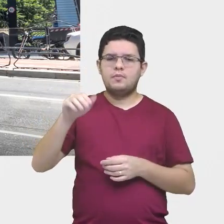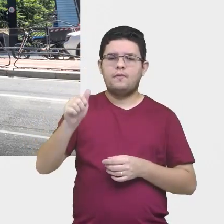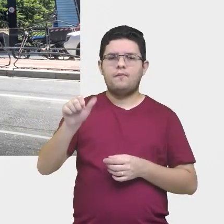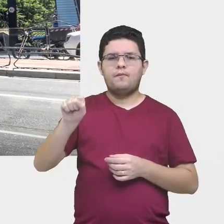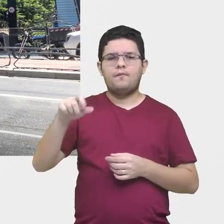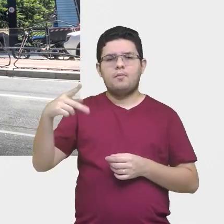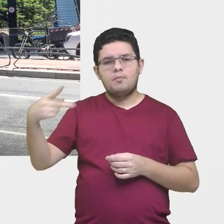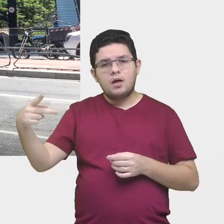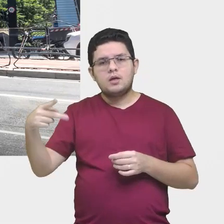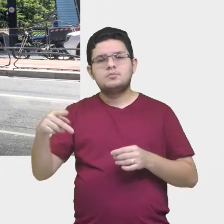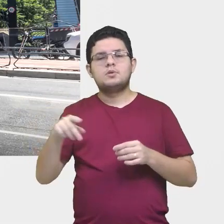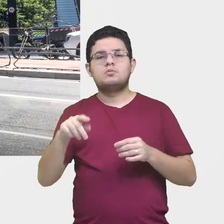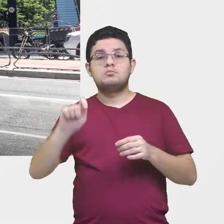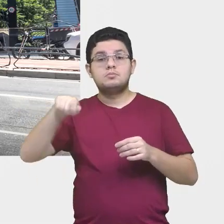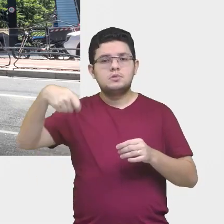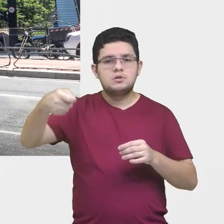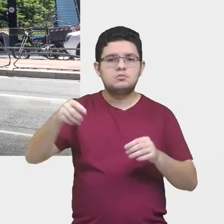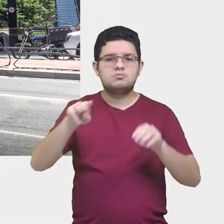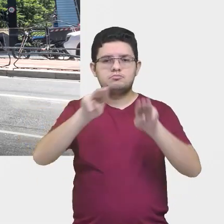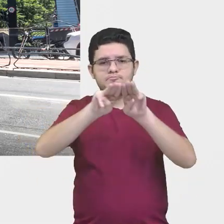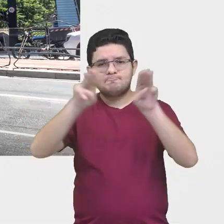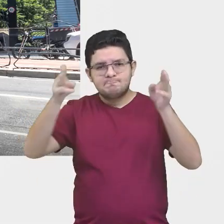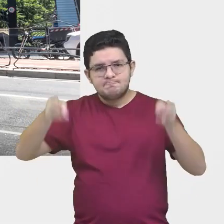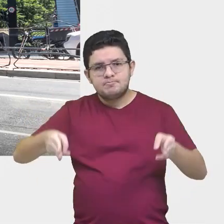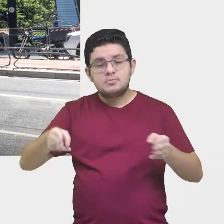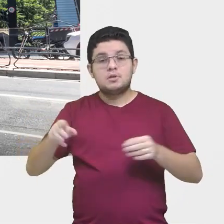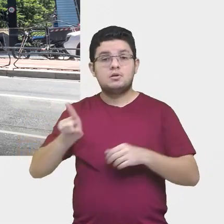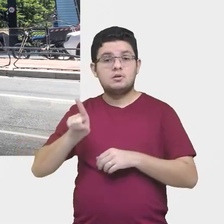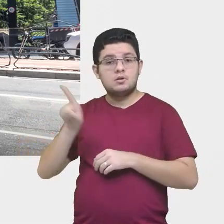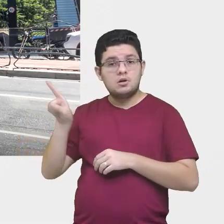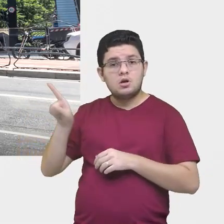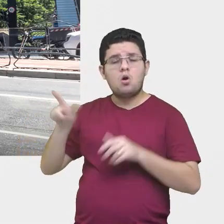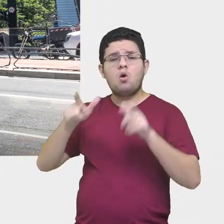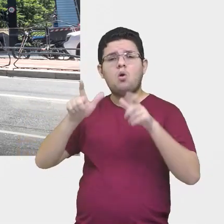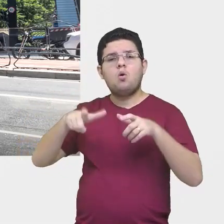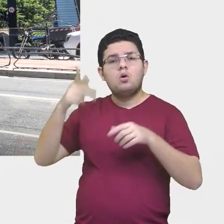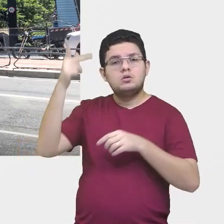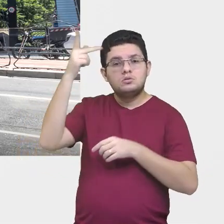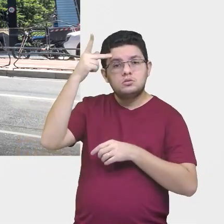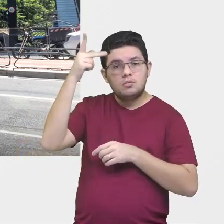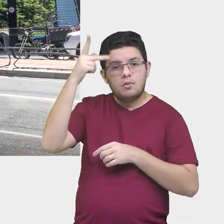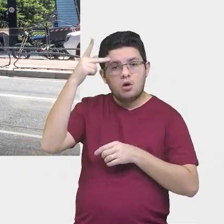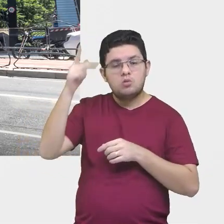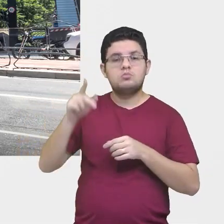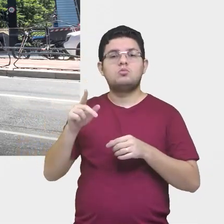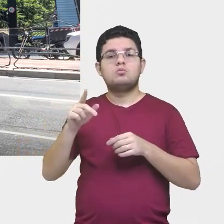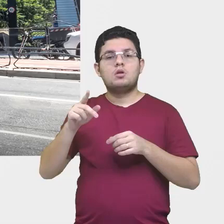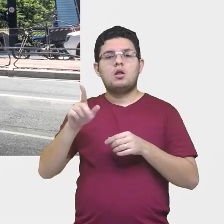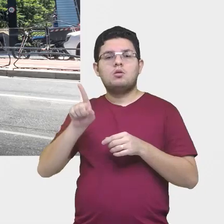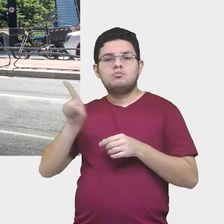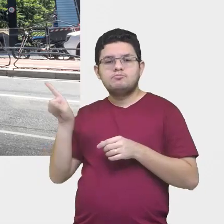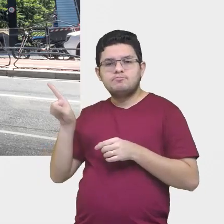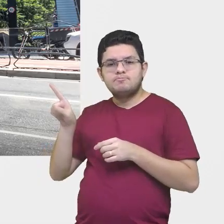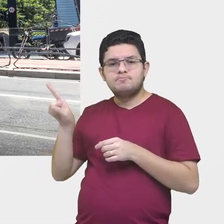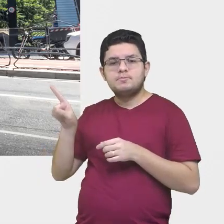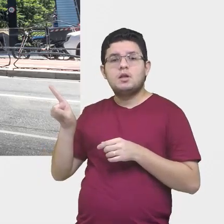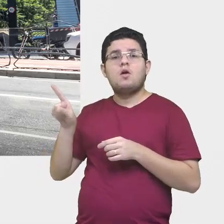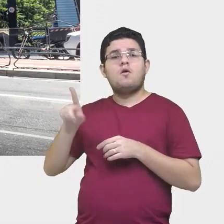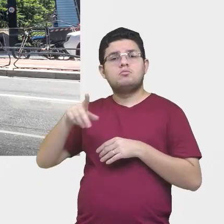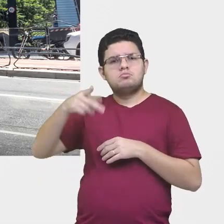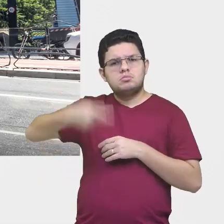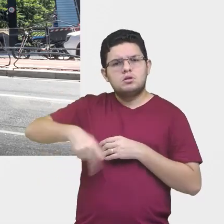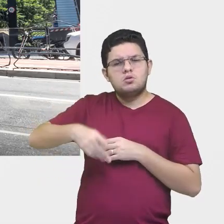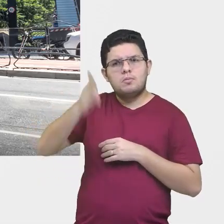em São Paulo, na Avenida Paulista, tá bom? Muito famoso na região, aqui no